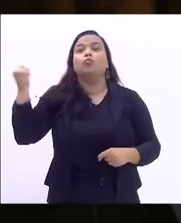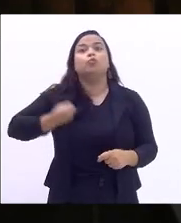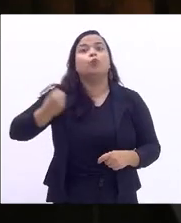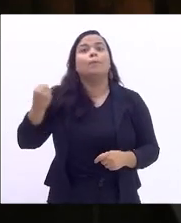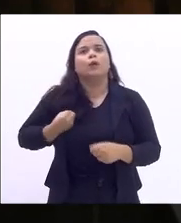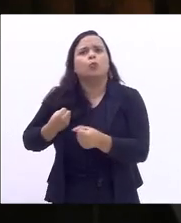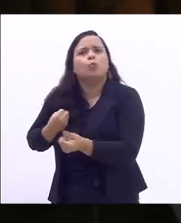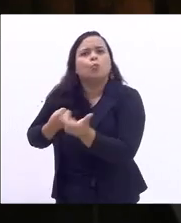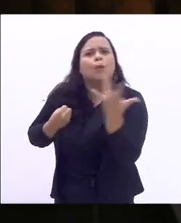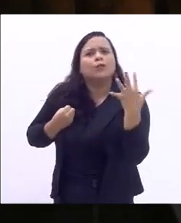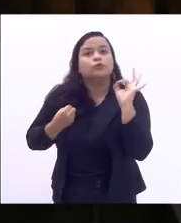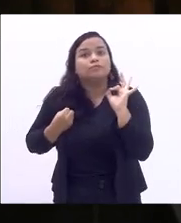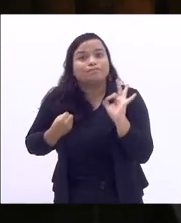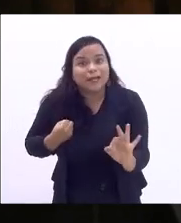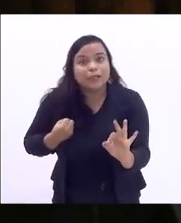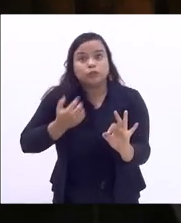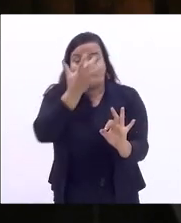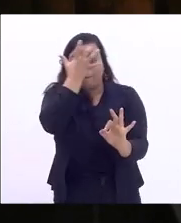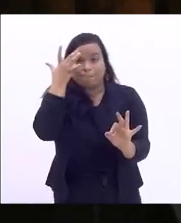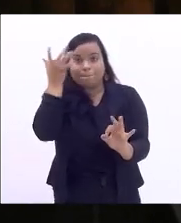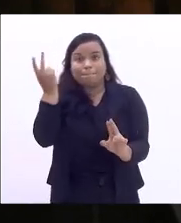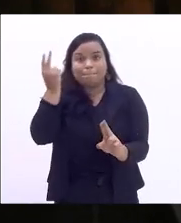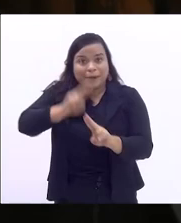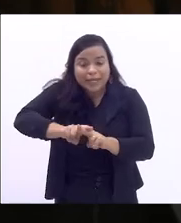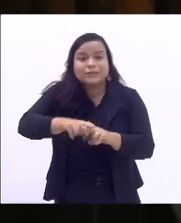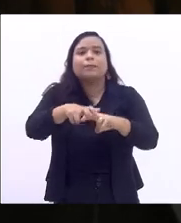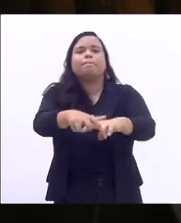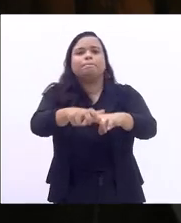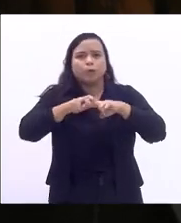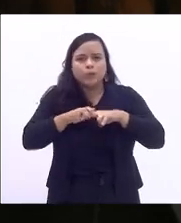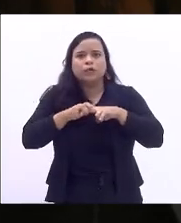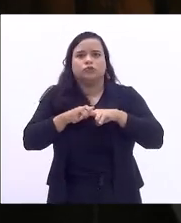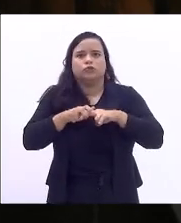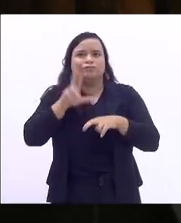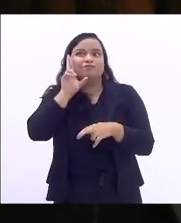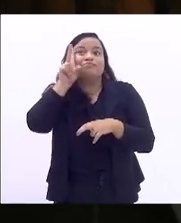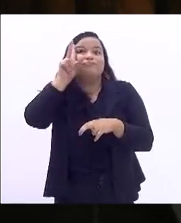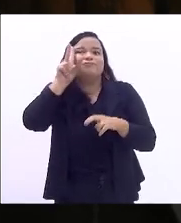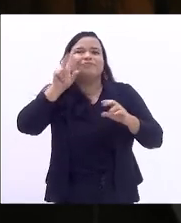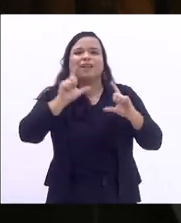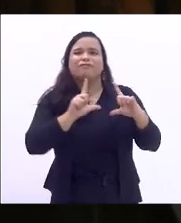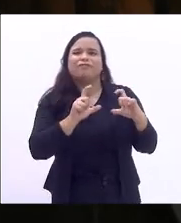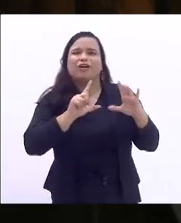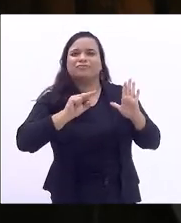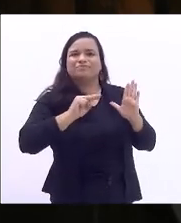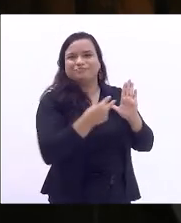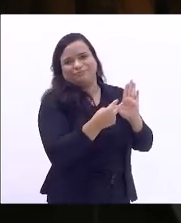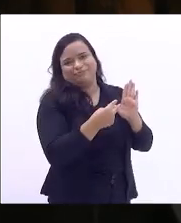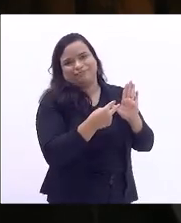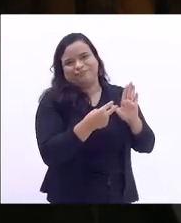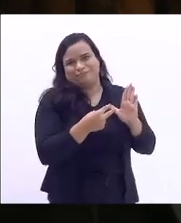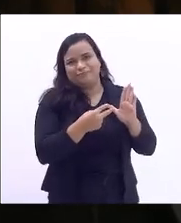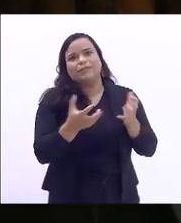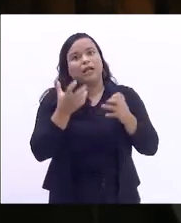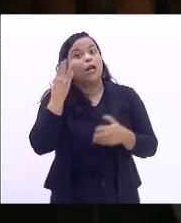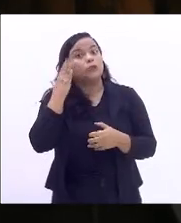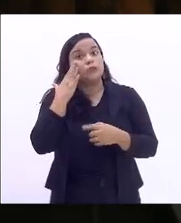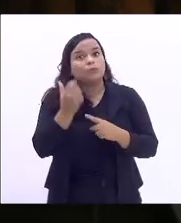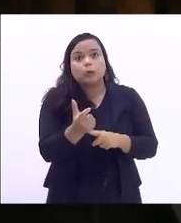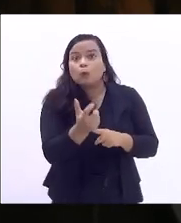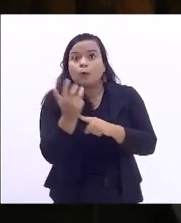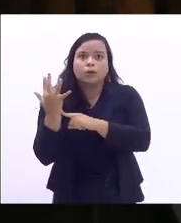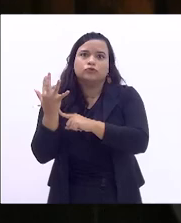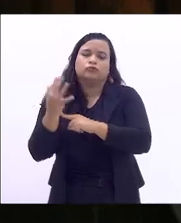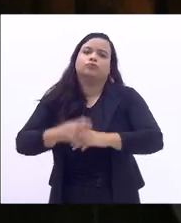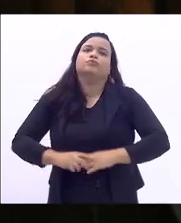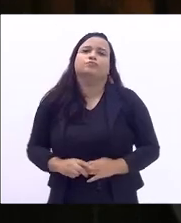efetivo de pessoas presas em razão de um equivocado ou prematuro reconhecimento facial